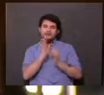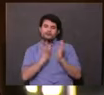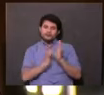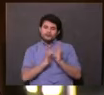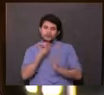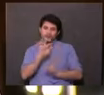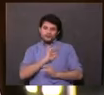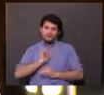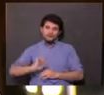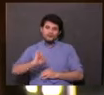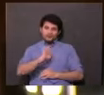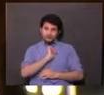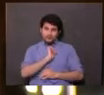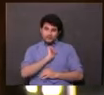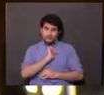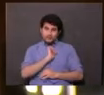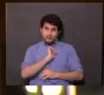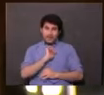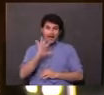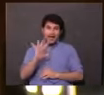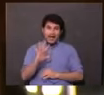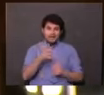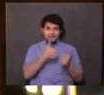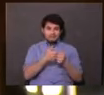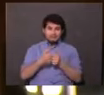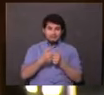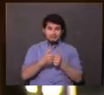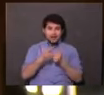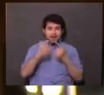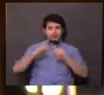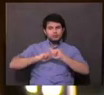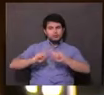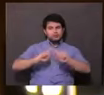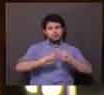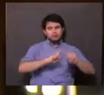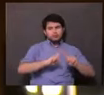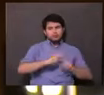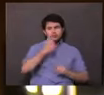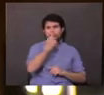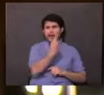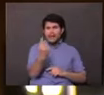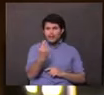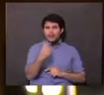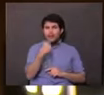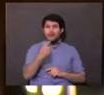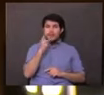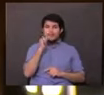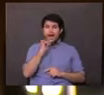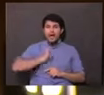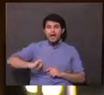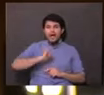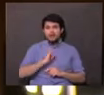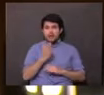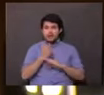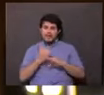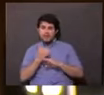Senhor. As 5 dezenas serão rezadas em diferentes línguas. Cada pessoa dirá a segunda parte do Pai Nosso e